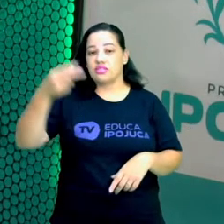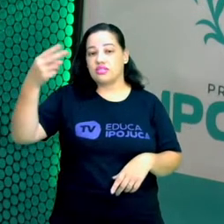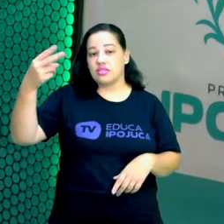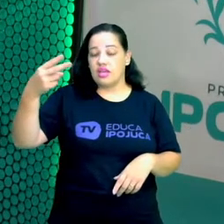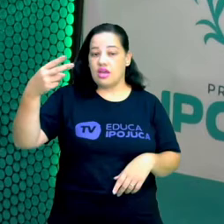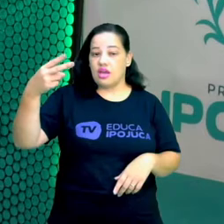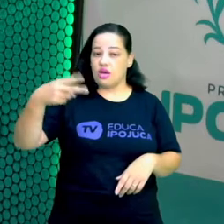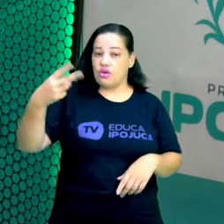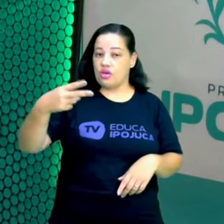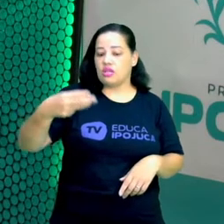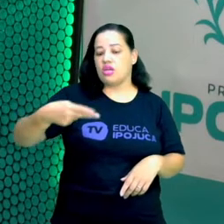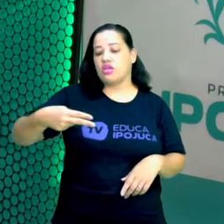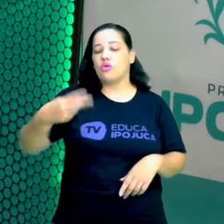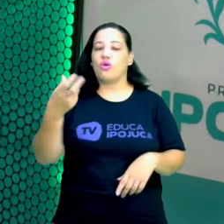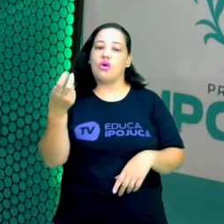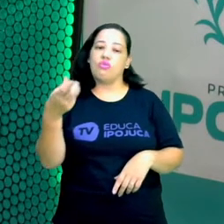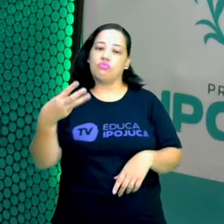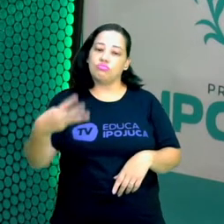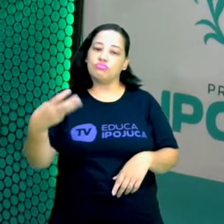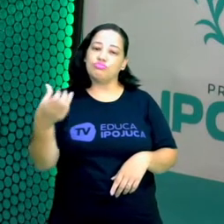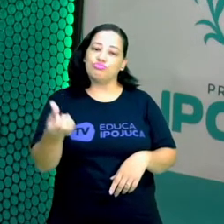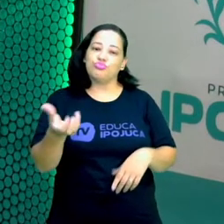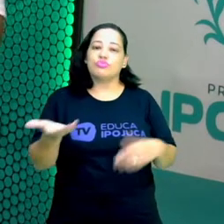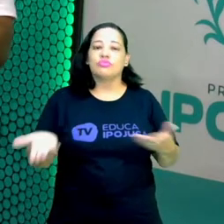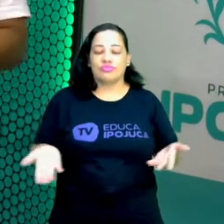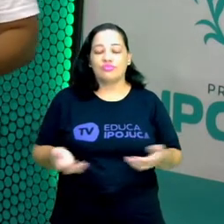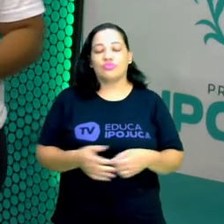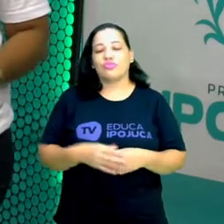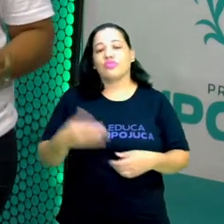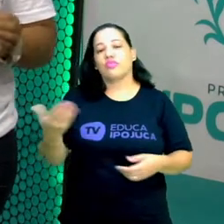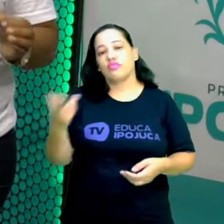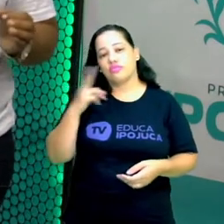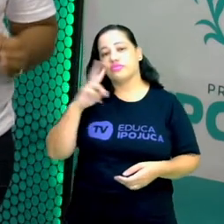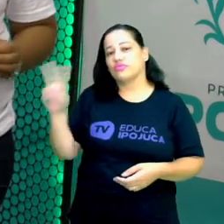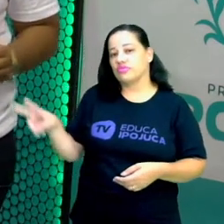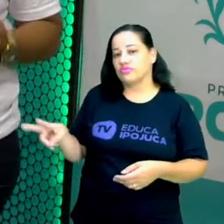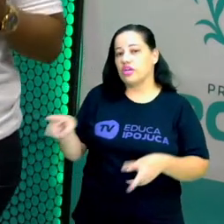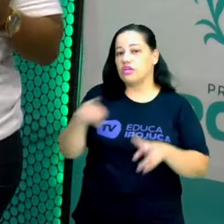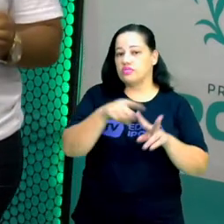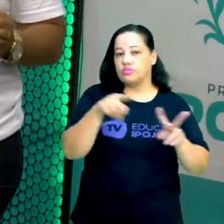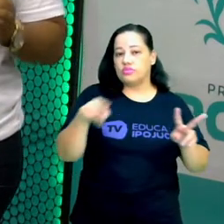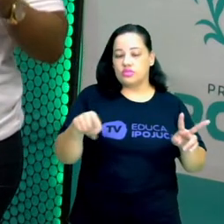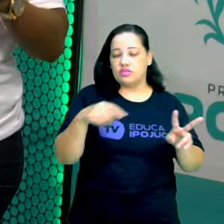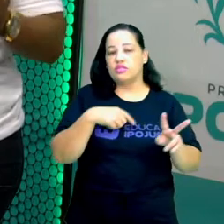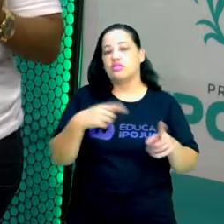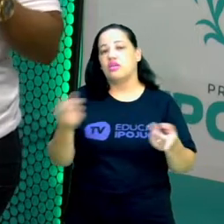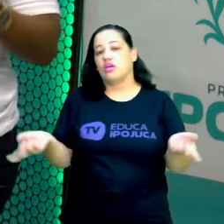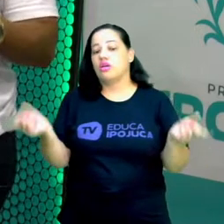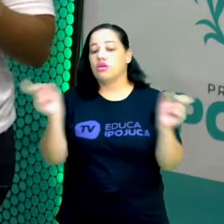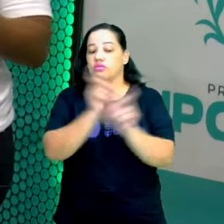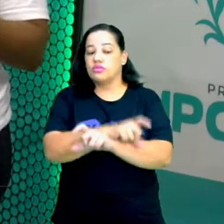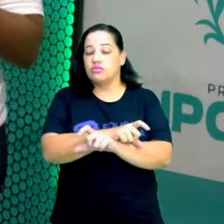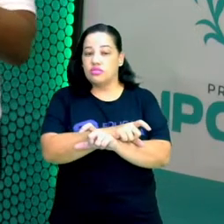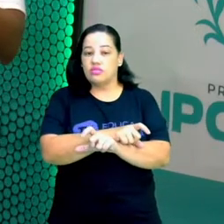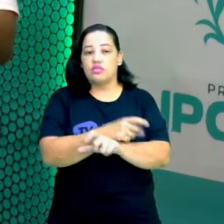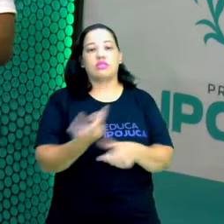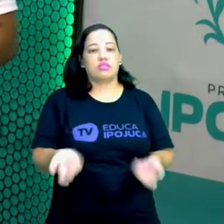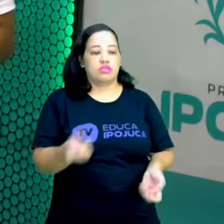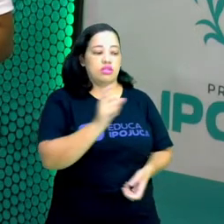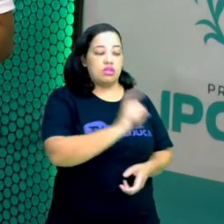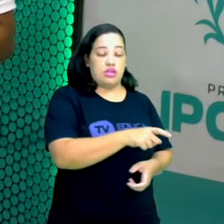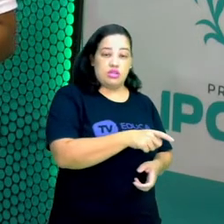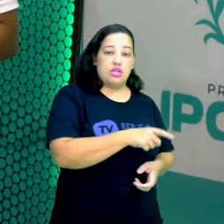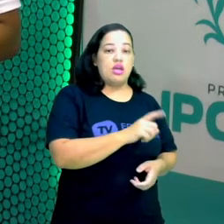a 36. Vamos ver. Radiciação, operação inversa da